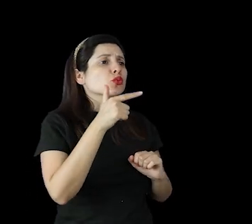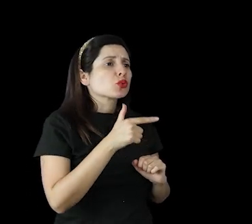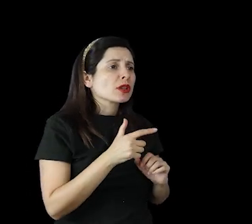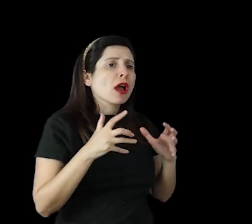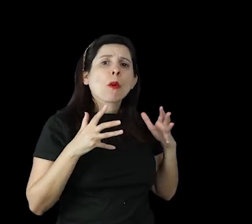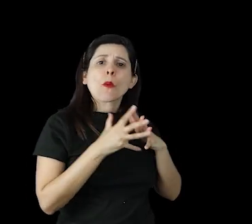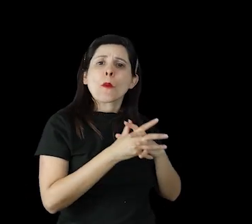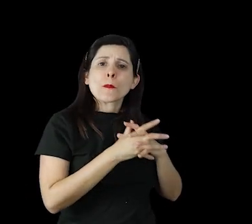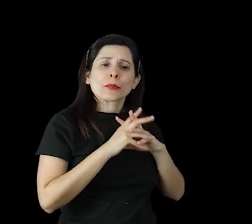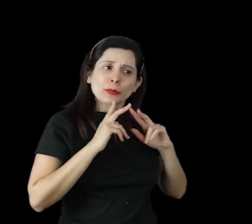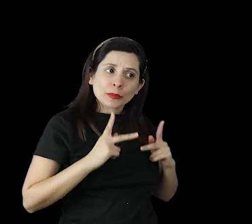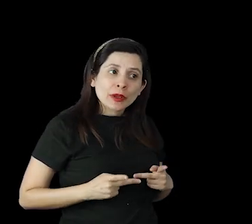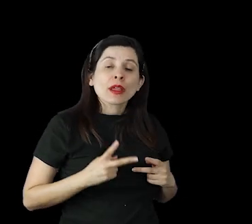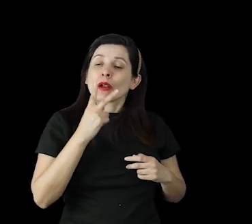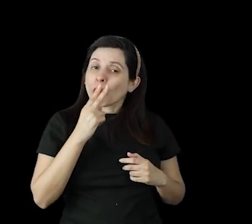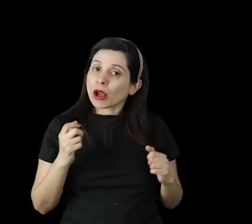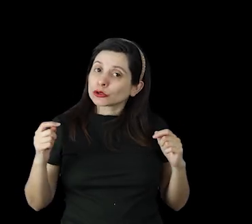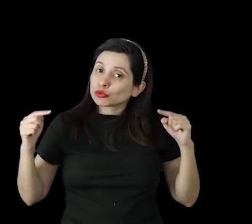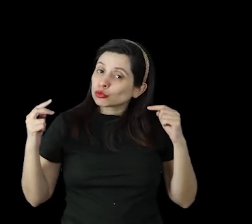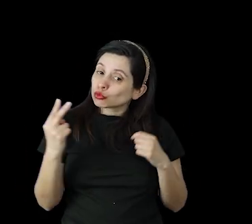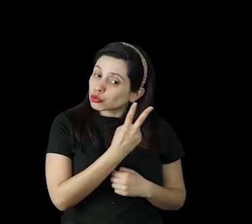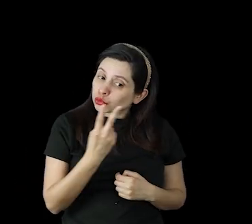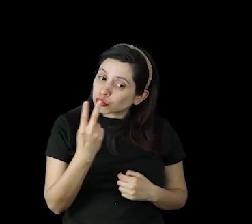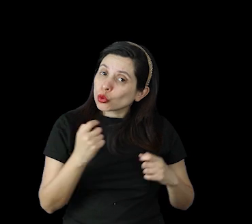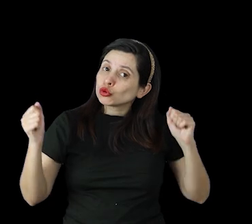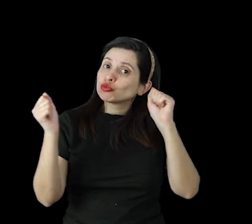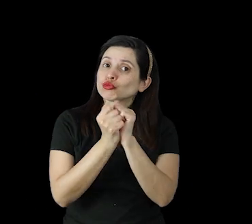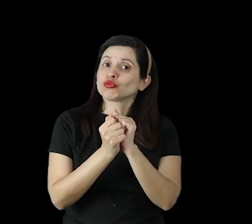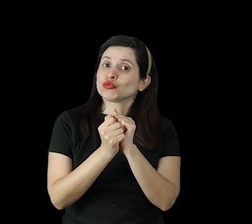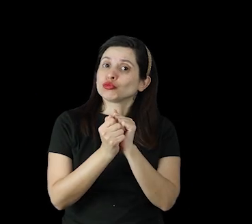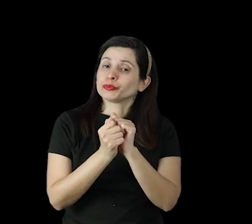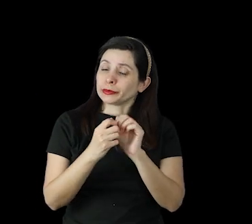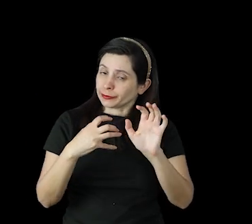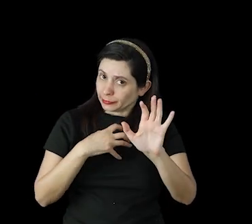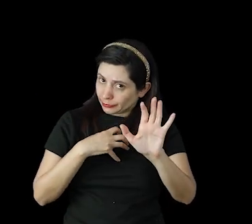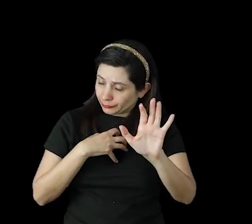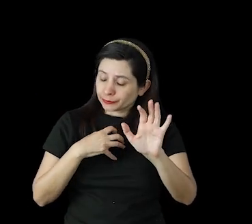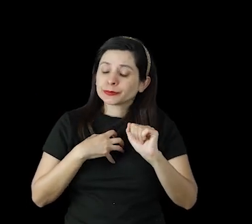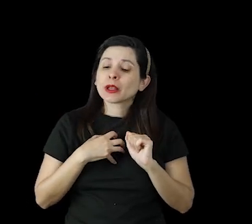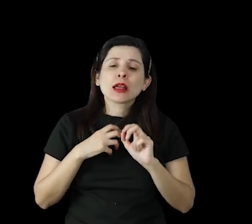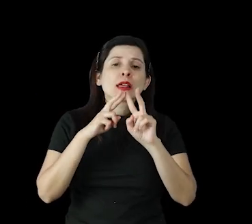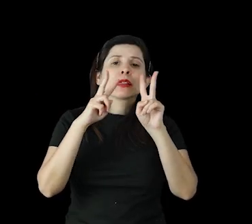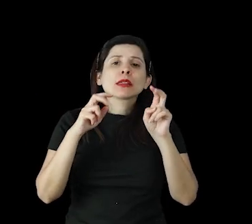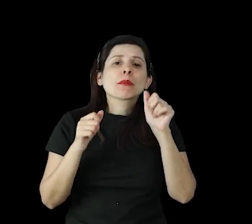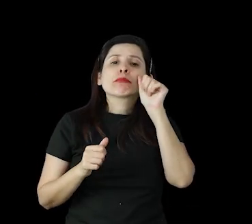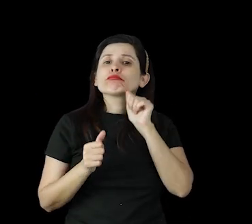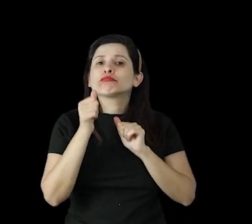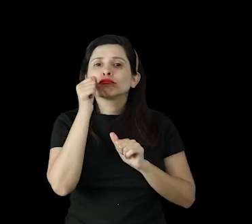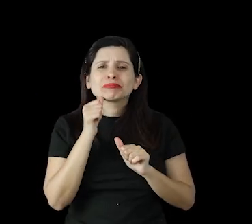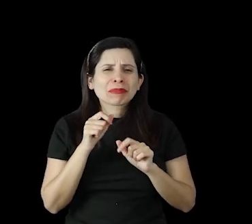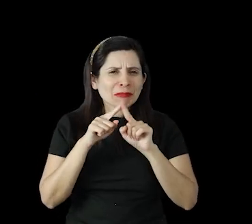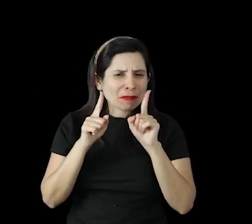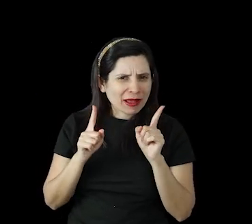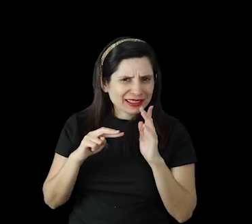2 coisas podem andar juntas, no sentido de: "Ah, eu vou trabalhar temas feministas, mas isso quer dizer